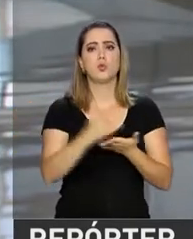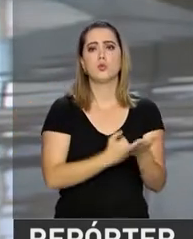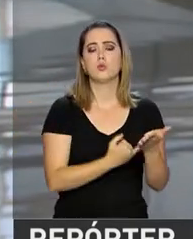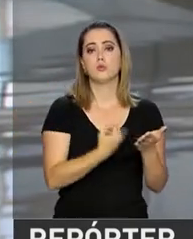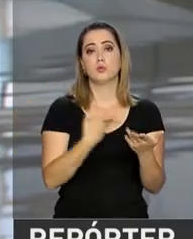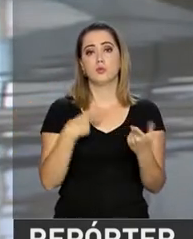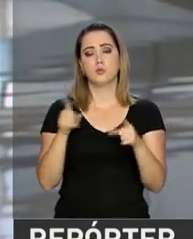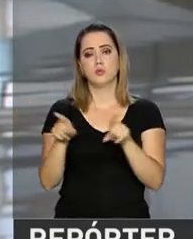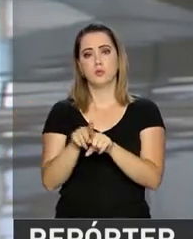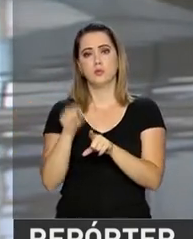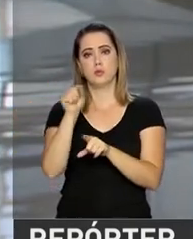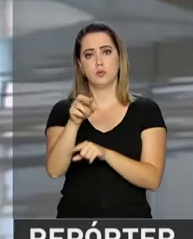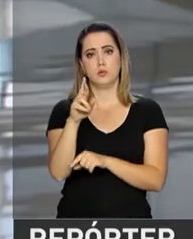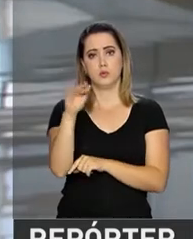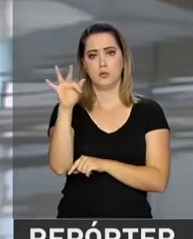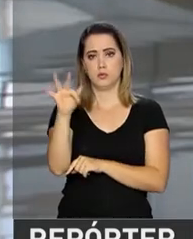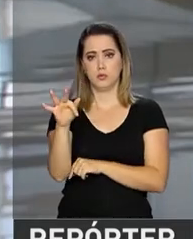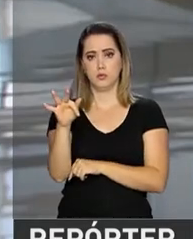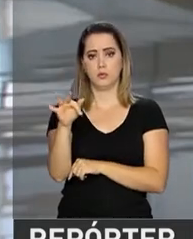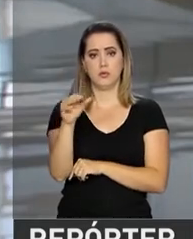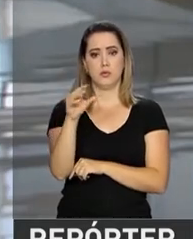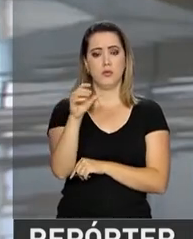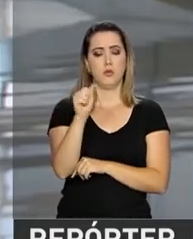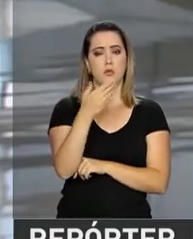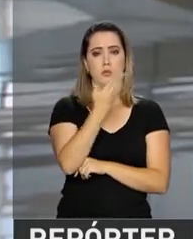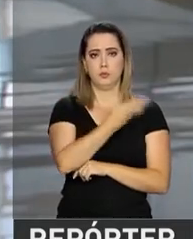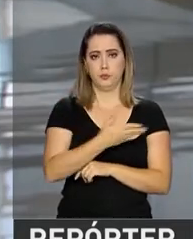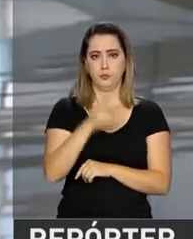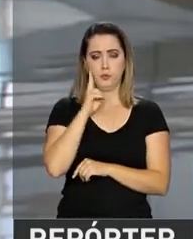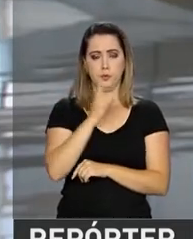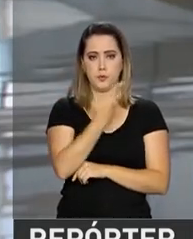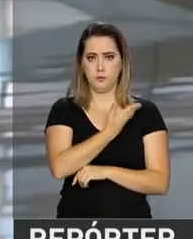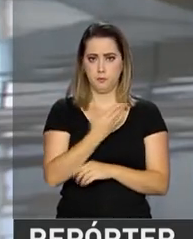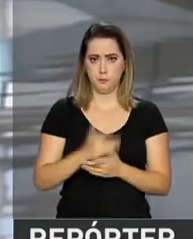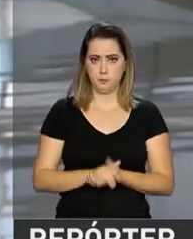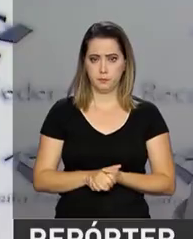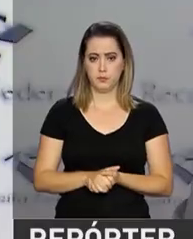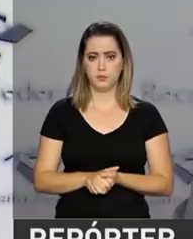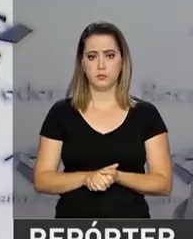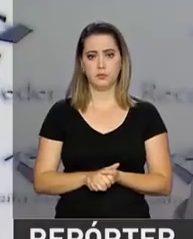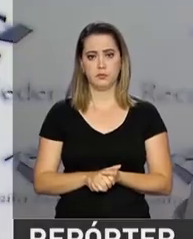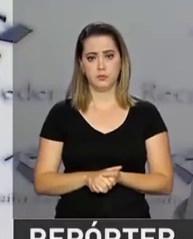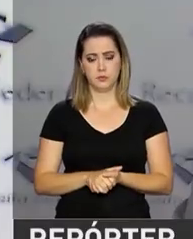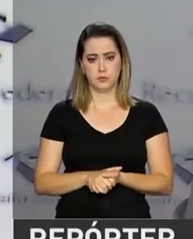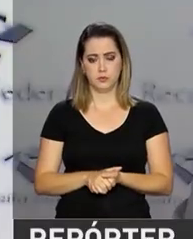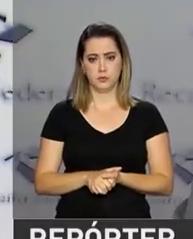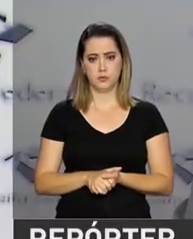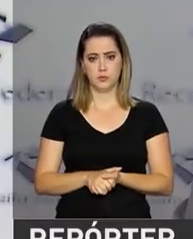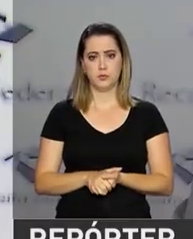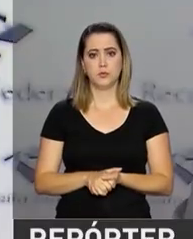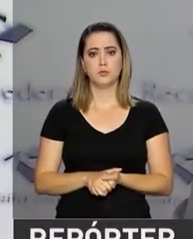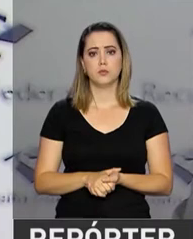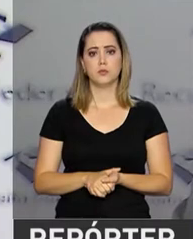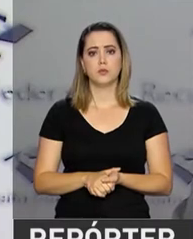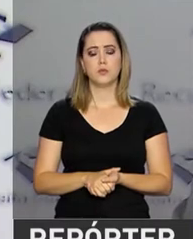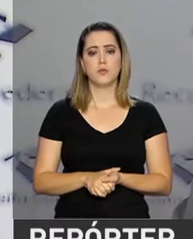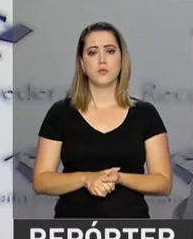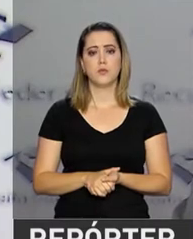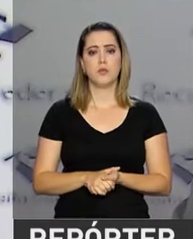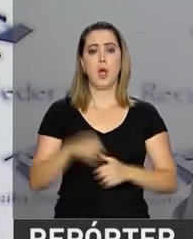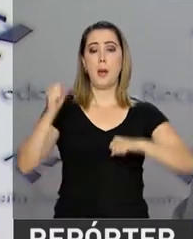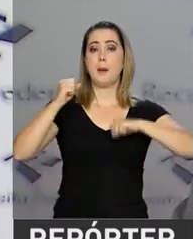aduaneiros da receita federal claudenir malaquias a produção industrial